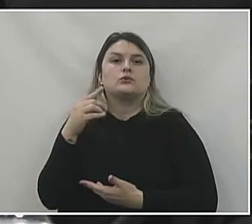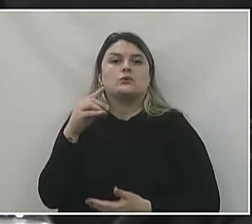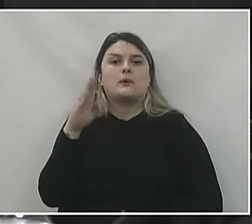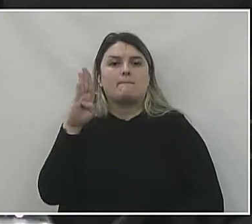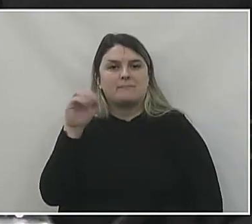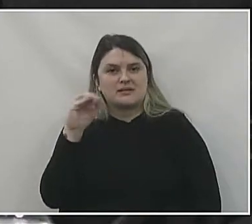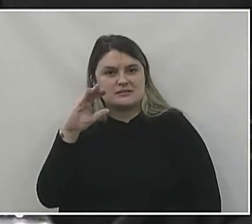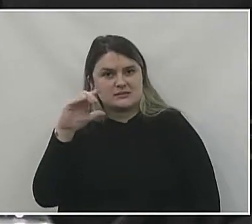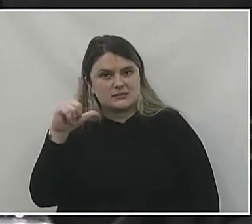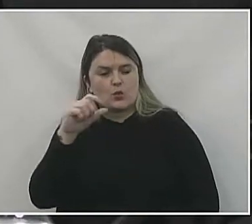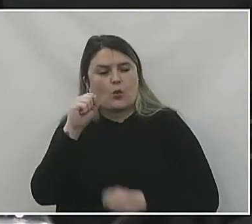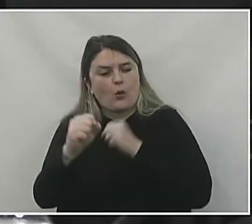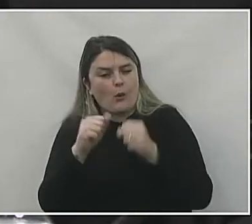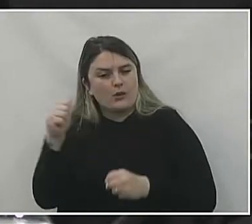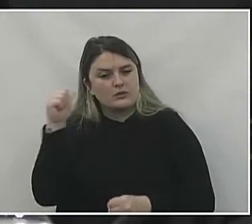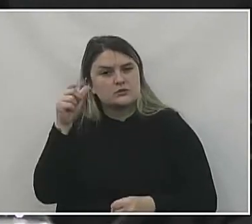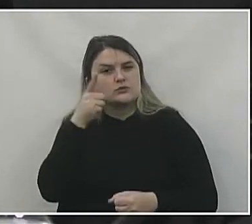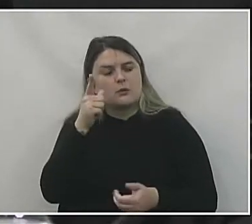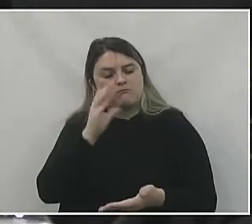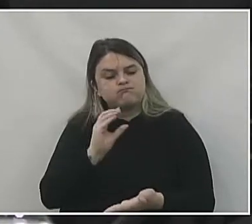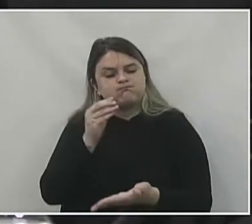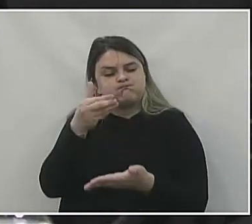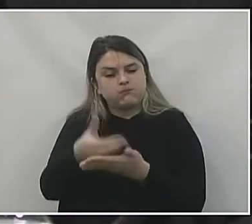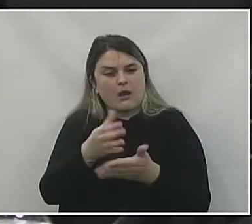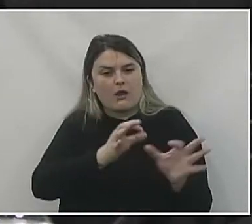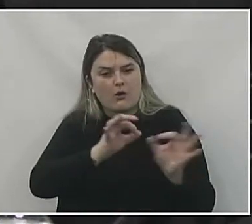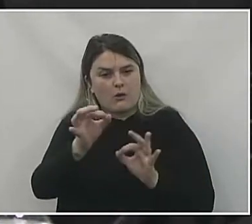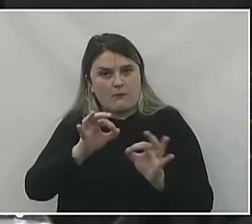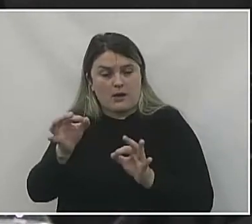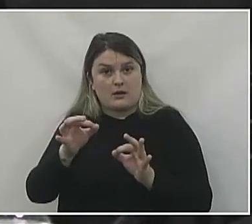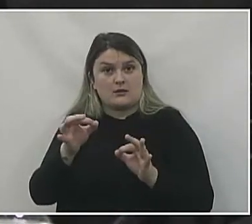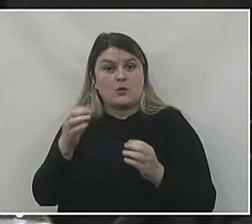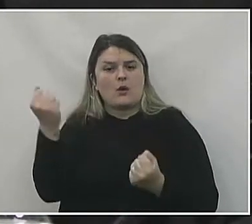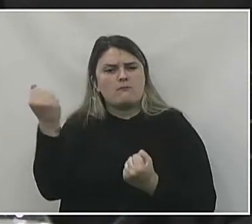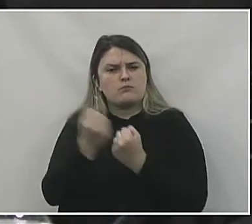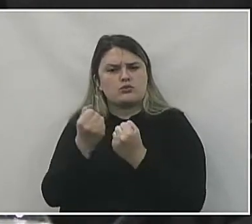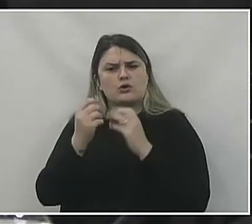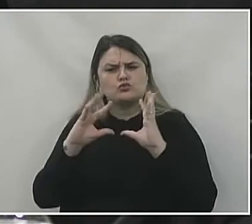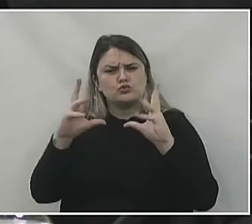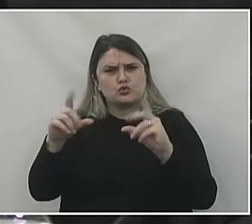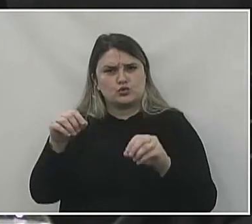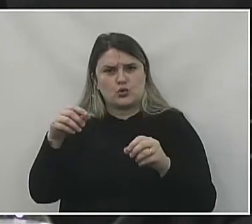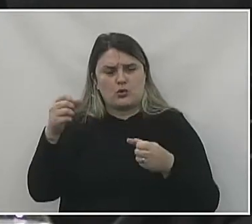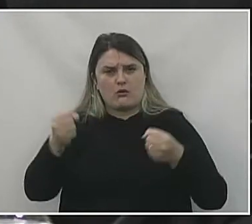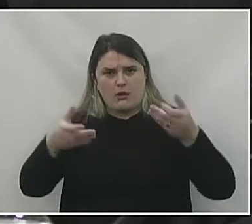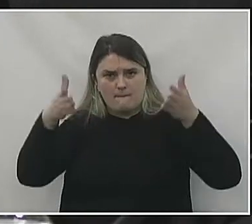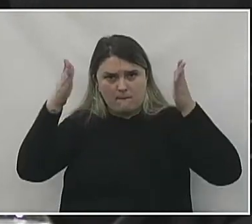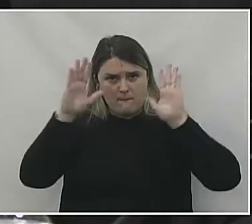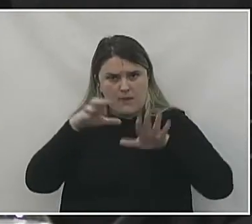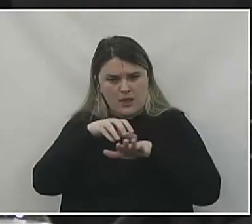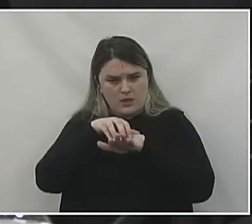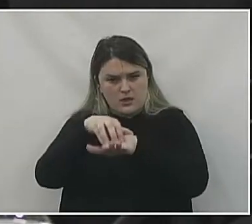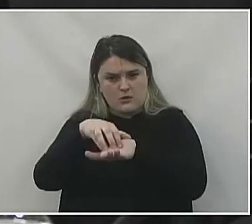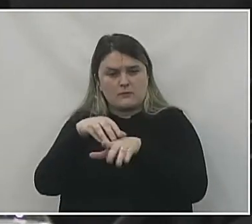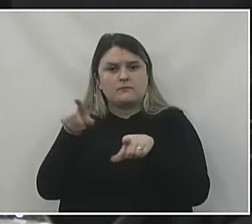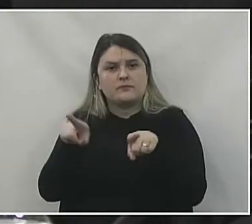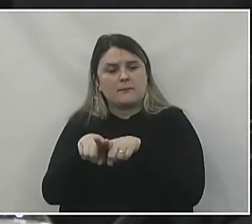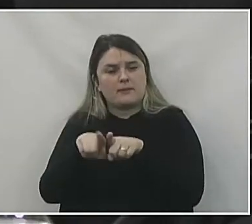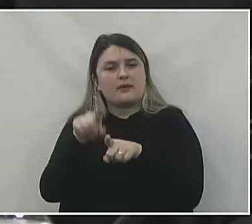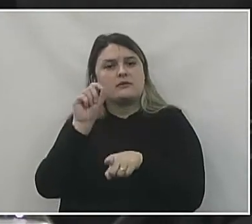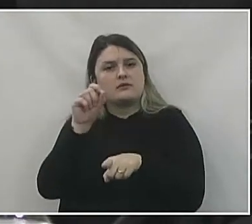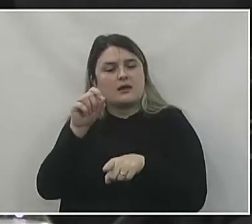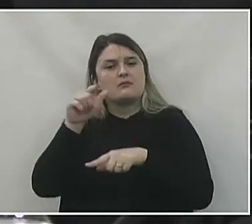correu atrás e conseguiu essa melhoria não só para os caminhoneiros que passam na nossa cidade mas para os colaboradores que trabalham